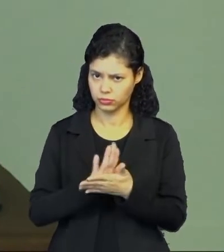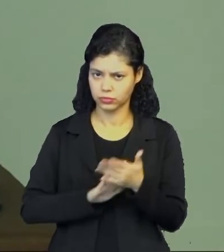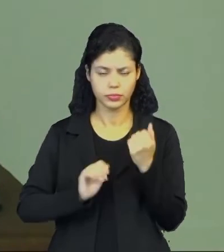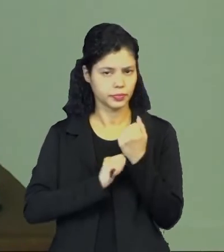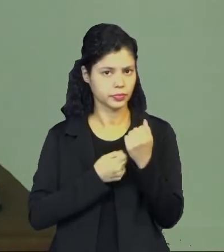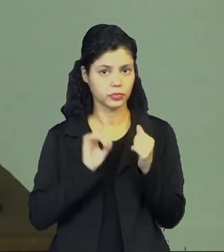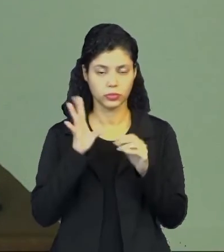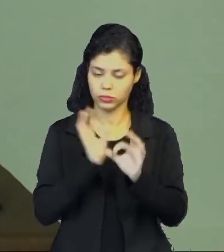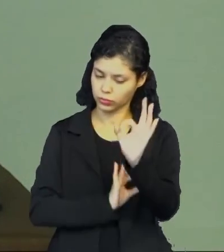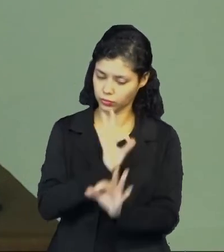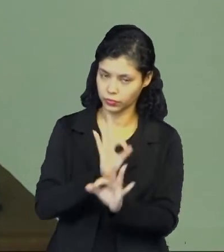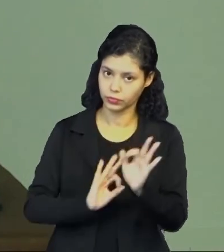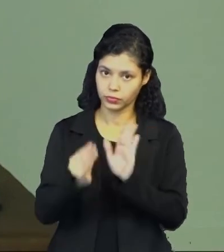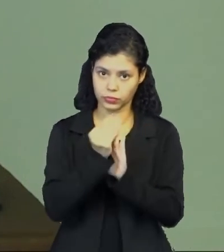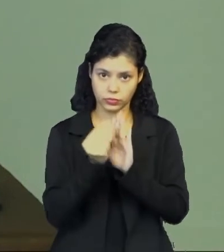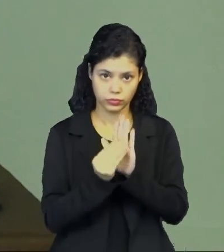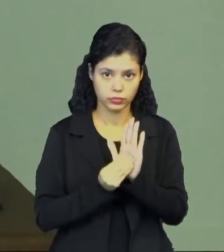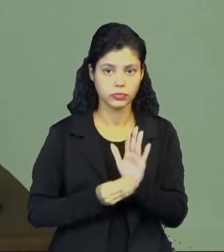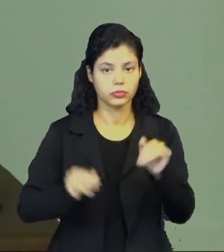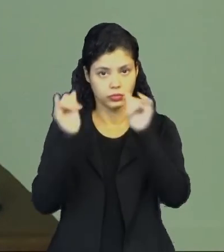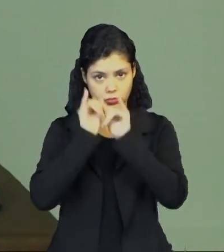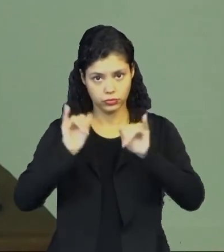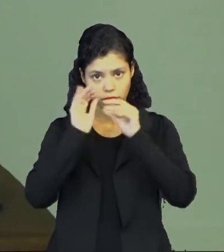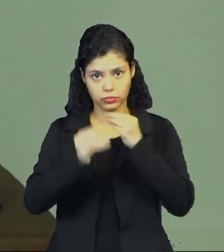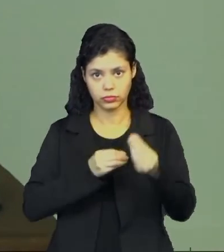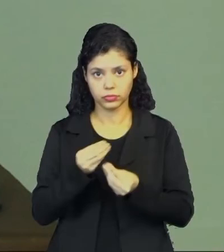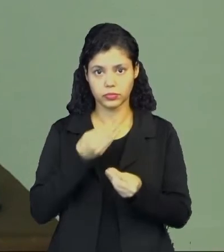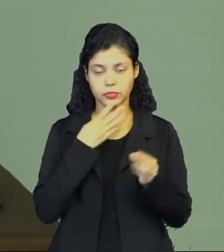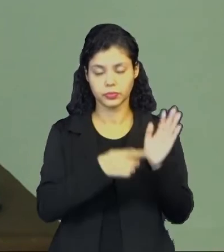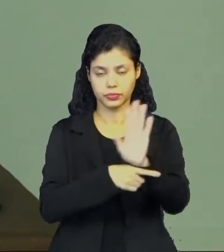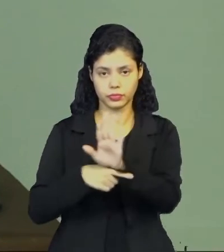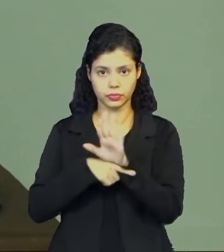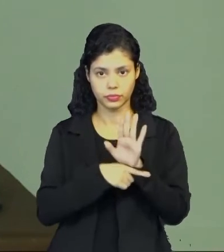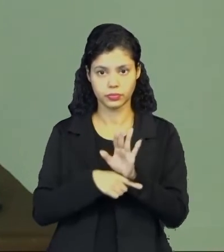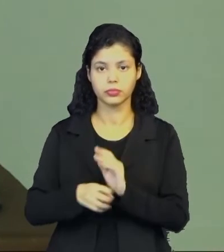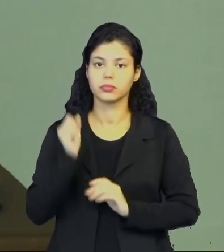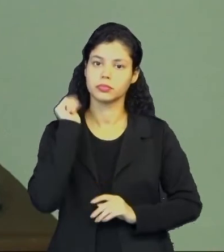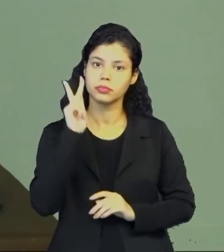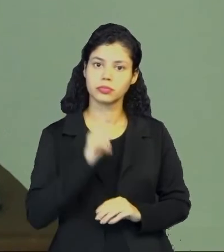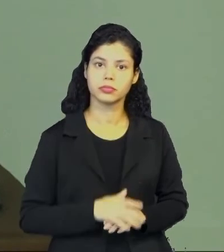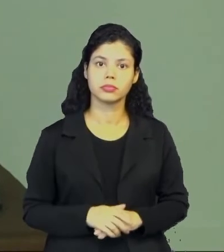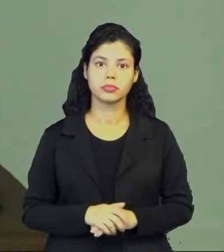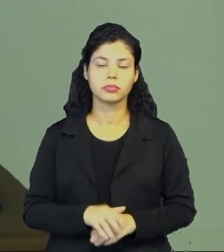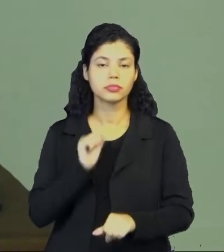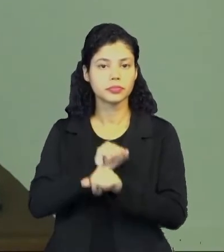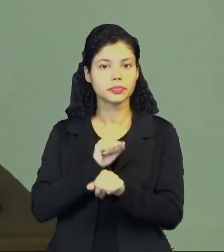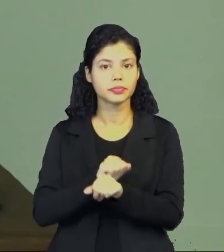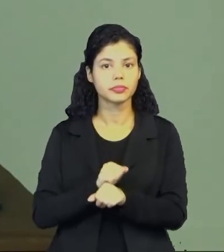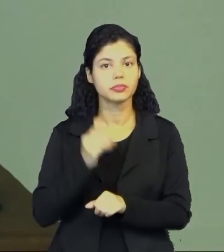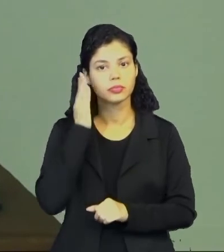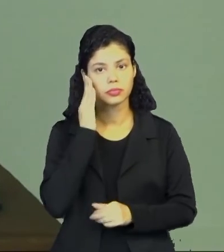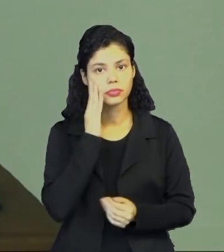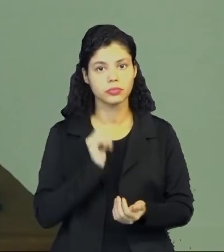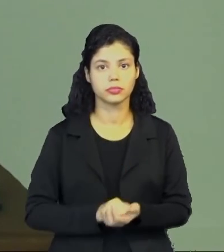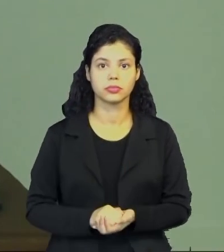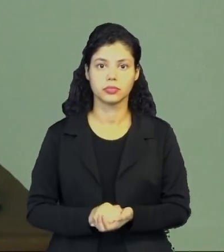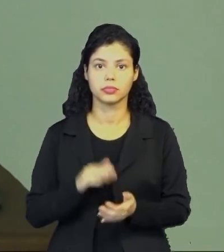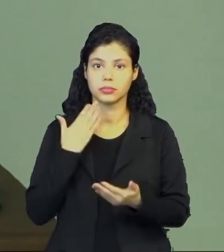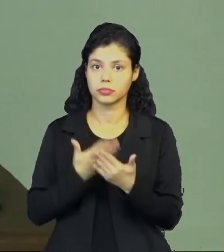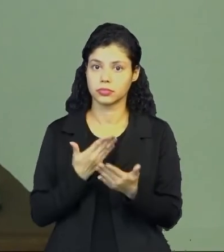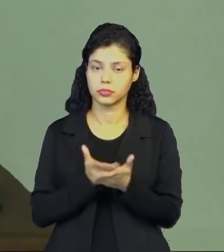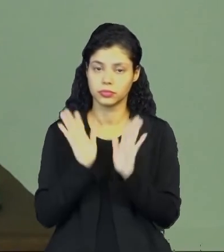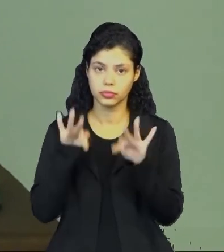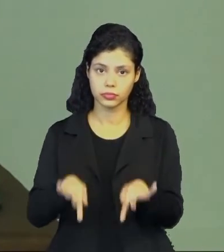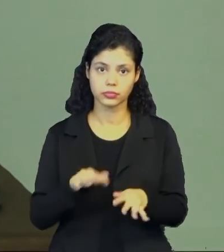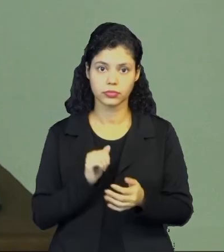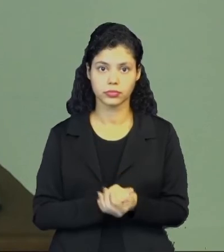aí, é só organizar essas informações conforme estão sendo apresentadas, tá bom? Espero que você tenha compreendido. A nossa aula